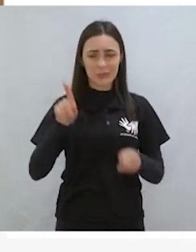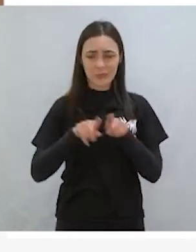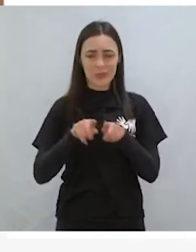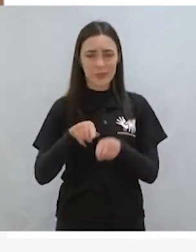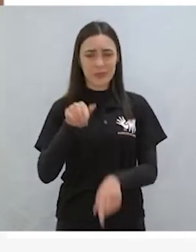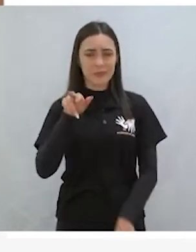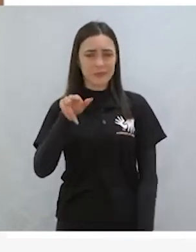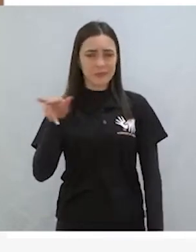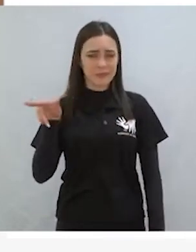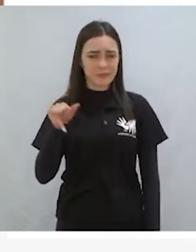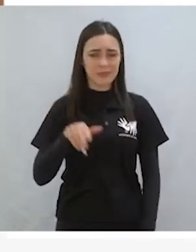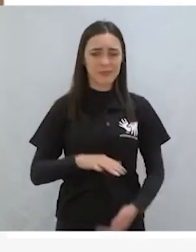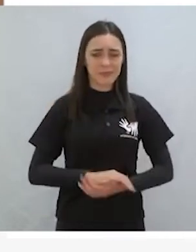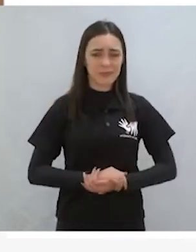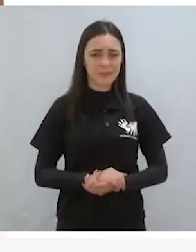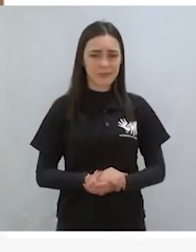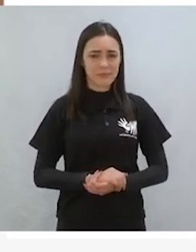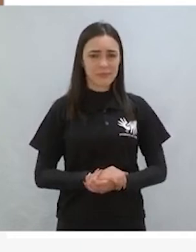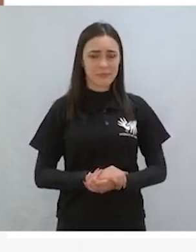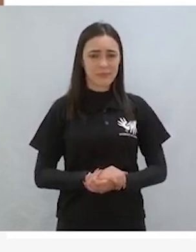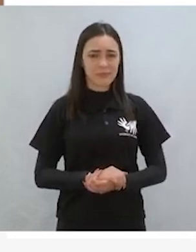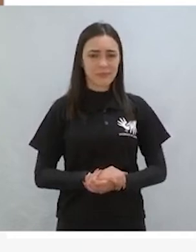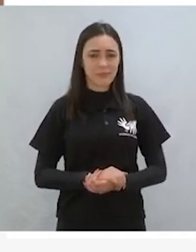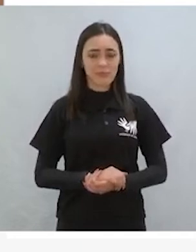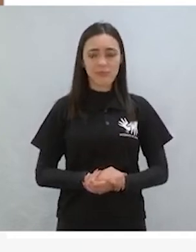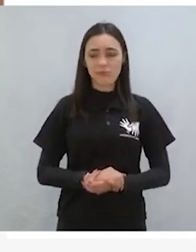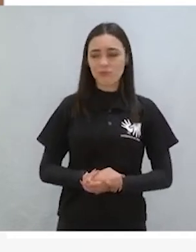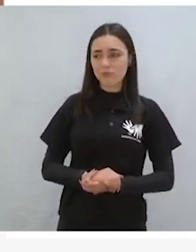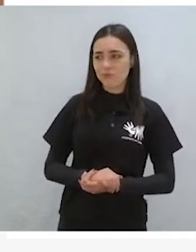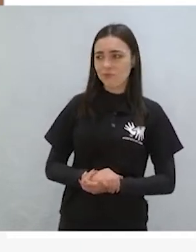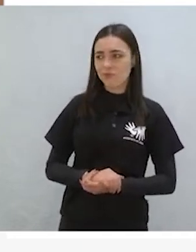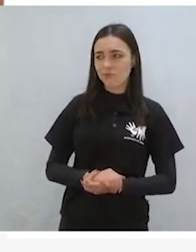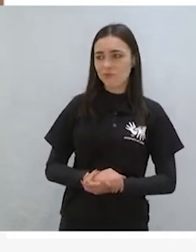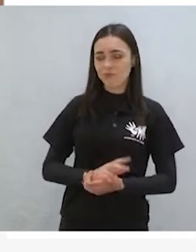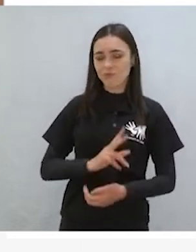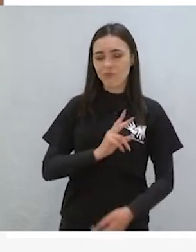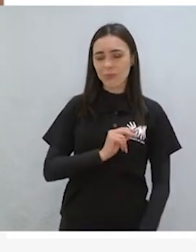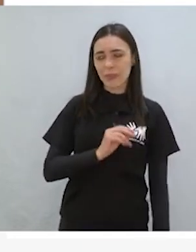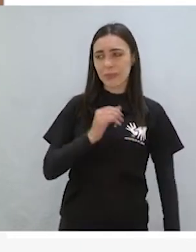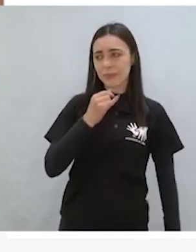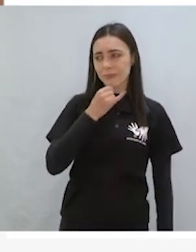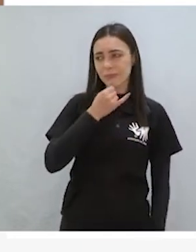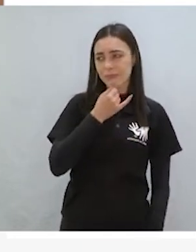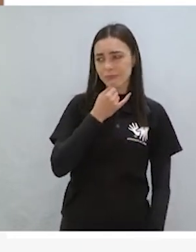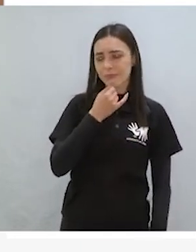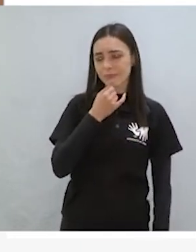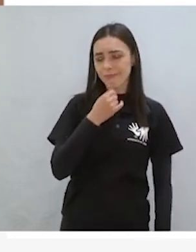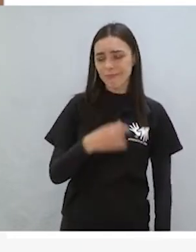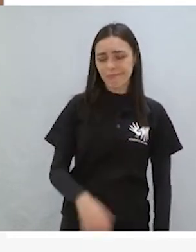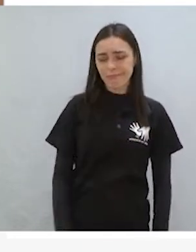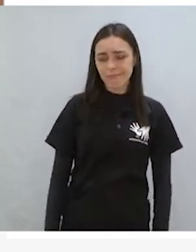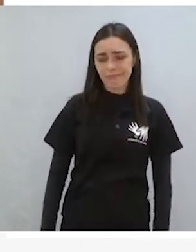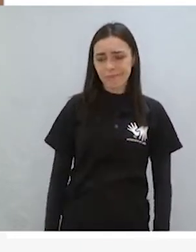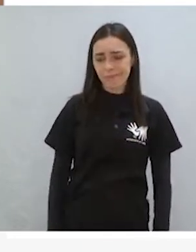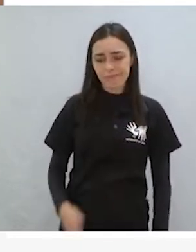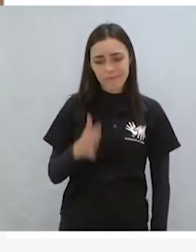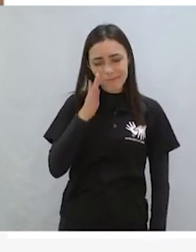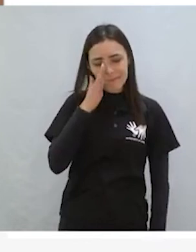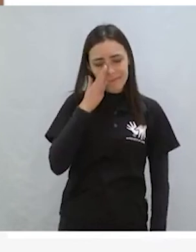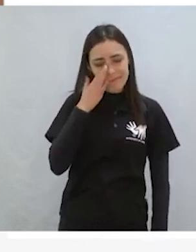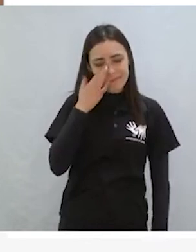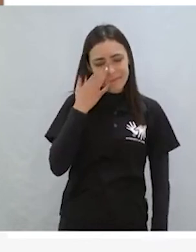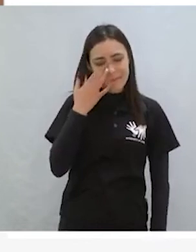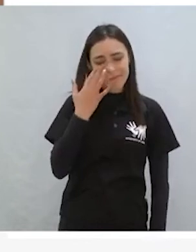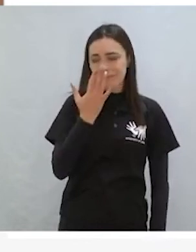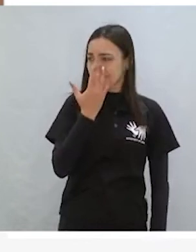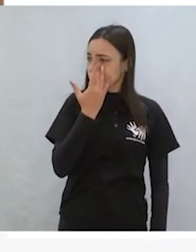horrível e suas malvadas filhas. Poxa, que pena, disse o príncipe,